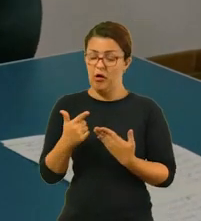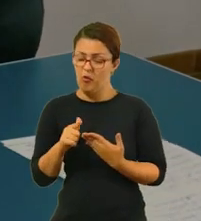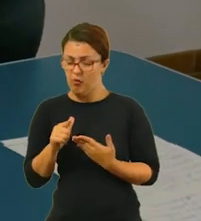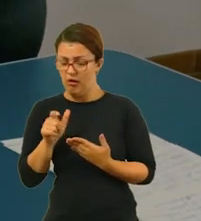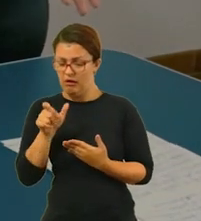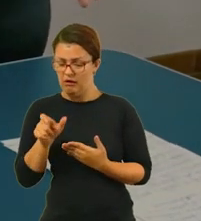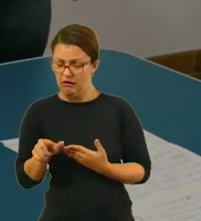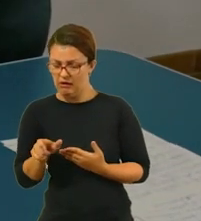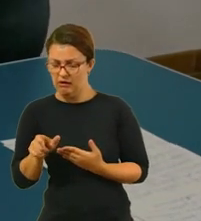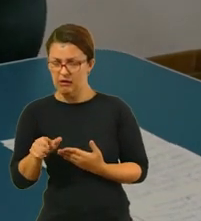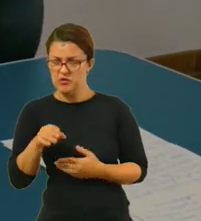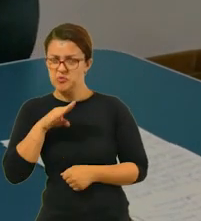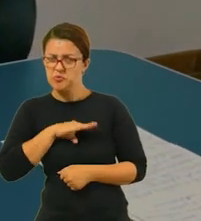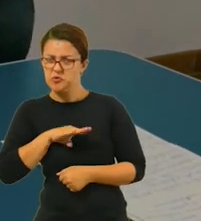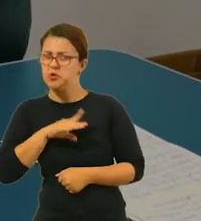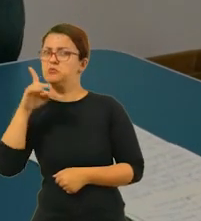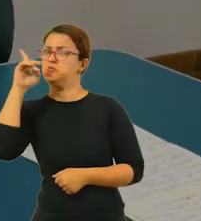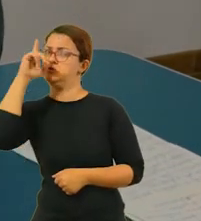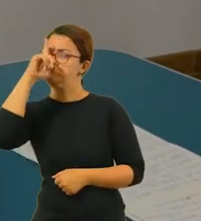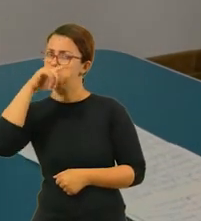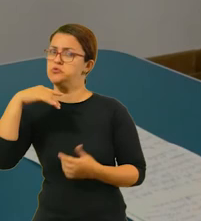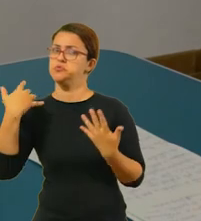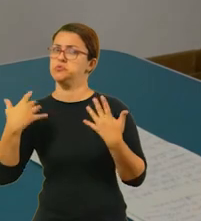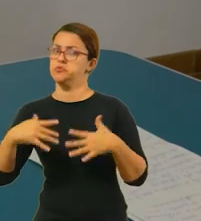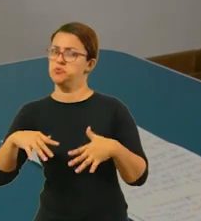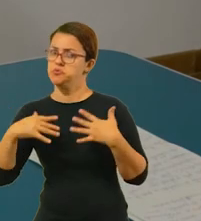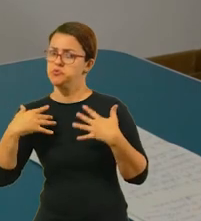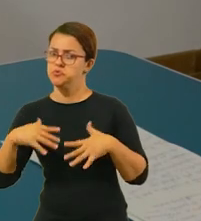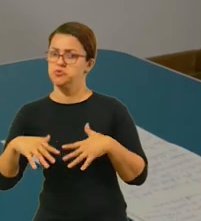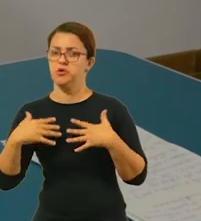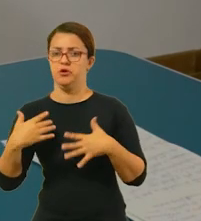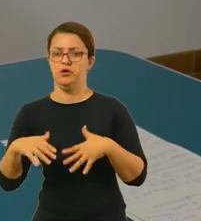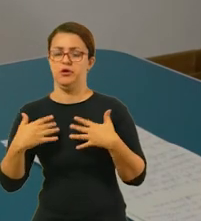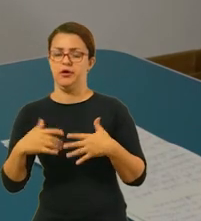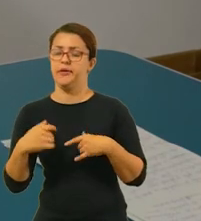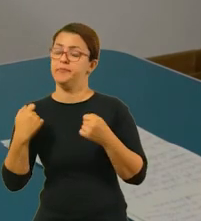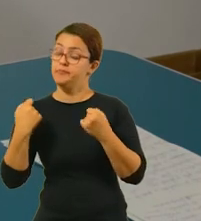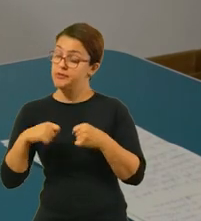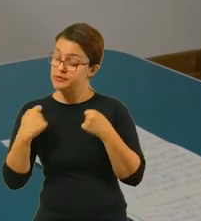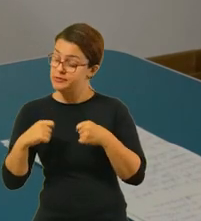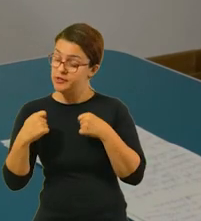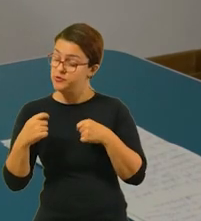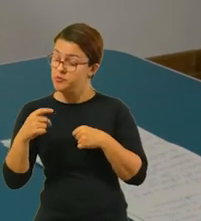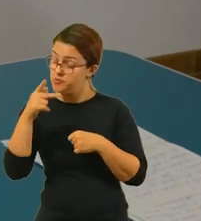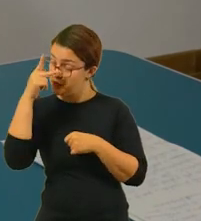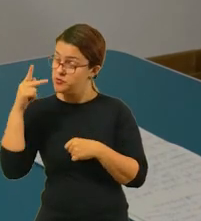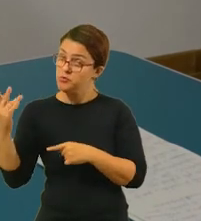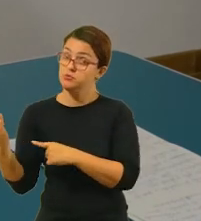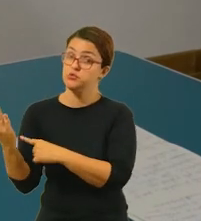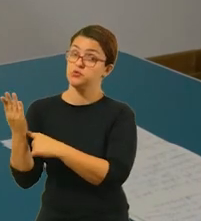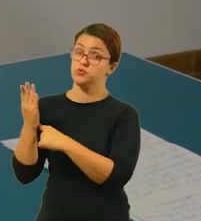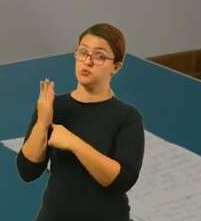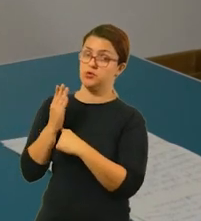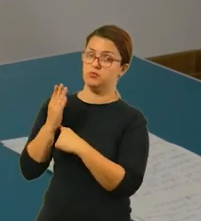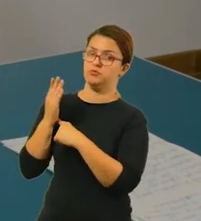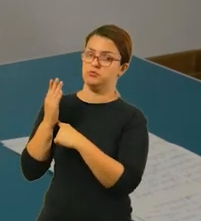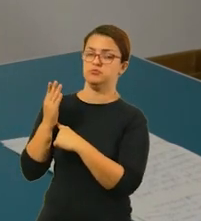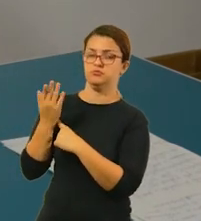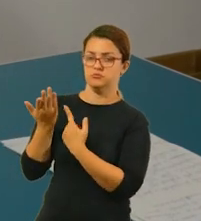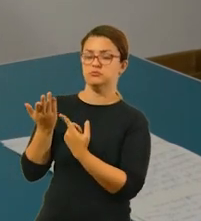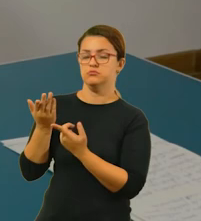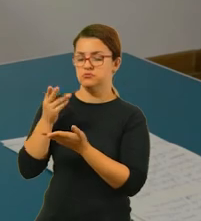língua portuguesa são mais difíceis, são mais complicadas. Então, você precisa da ajuda de uma outra pessoa para você poder estar realizando, tá bom?